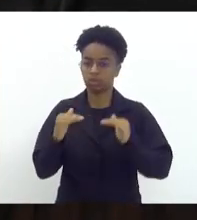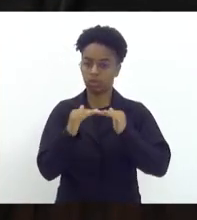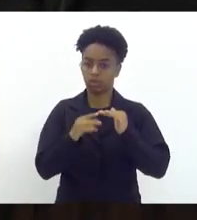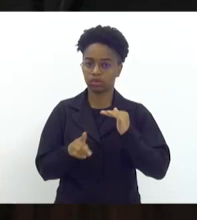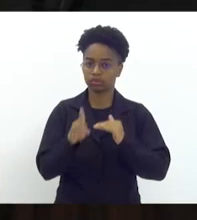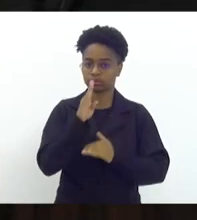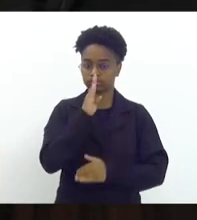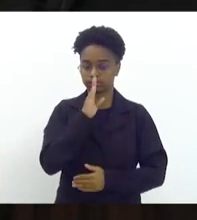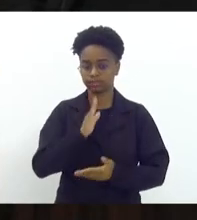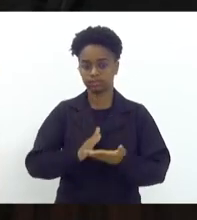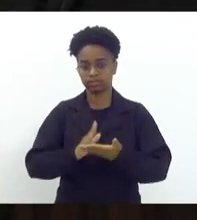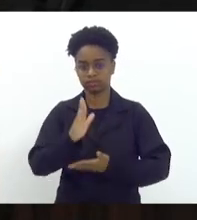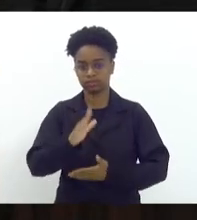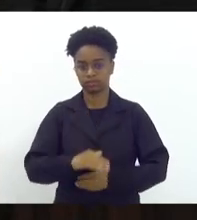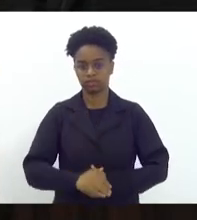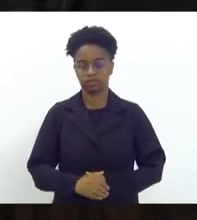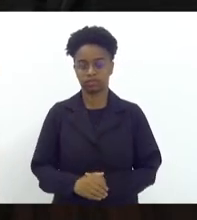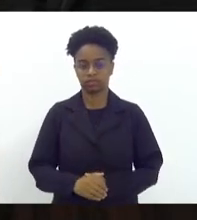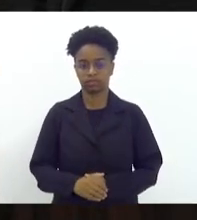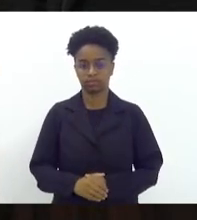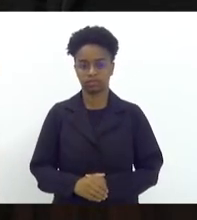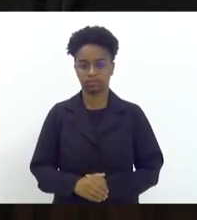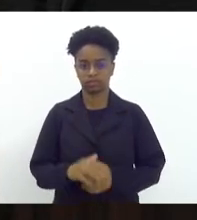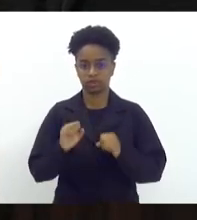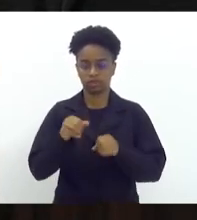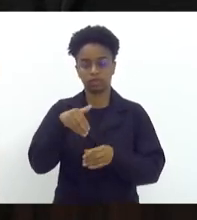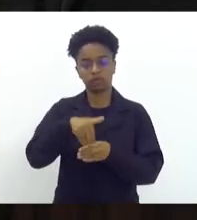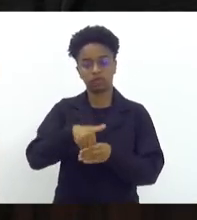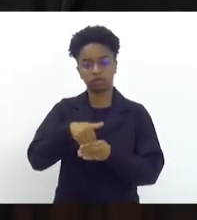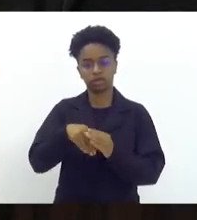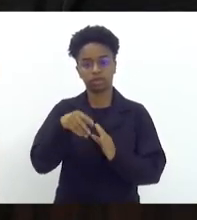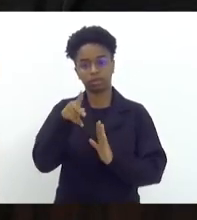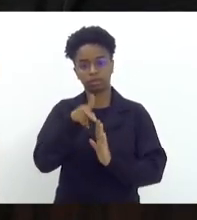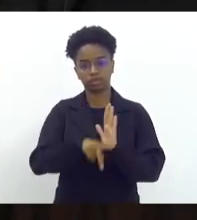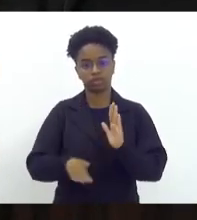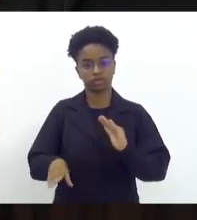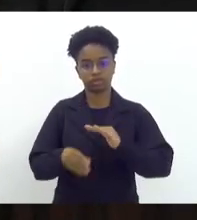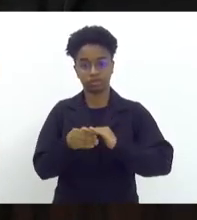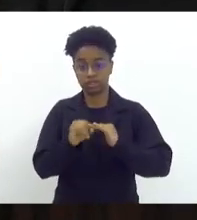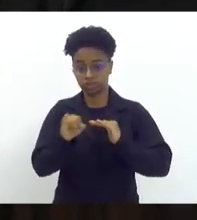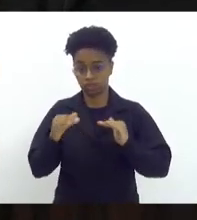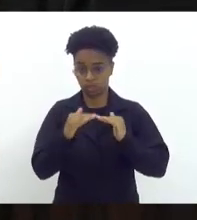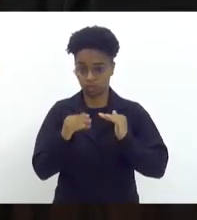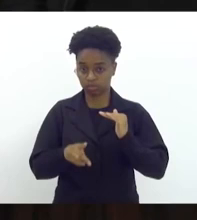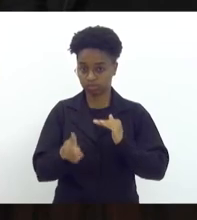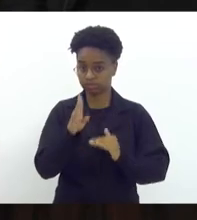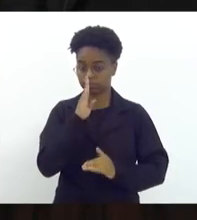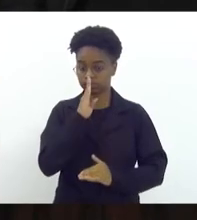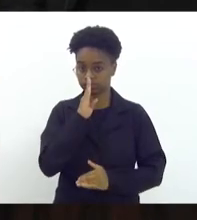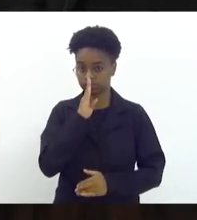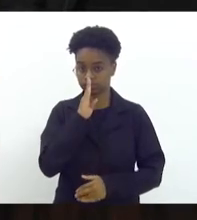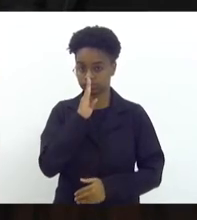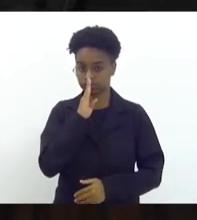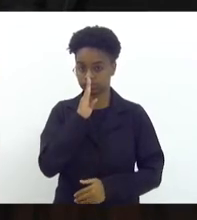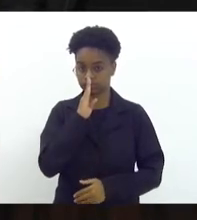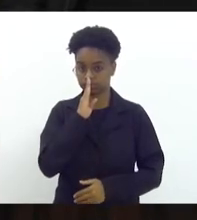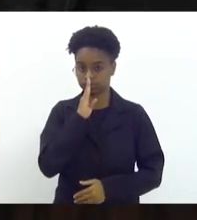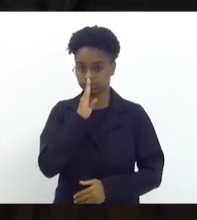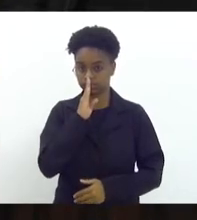que a própria irmã Deus como estão aprovado em votação projeto assim emendados senhores que a própria maneiros como estão